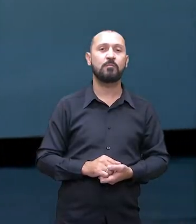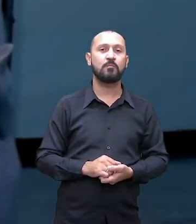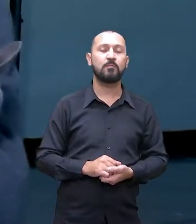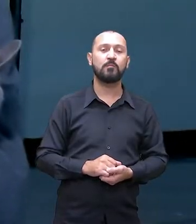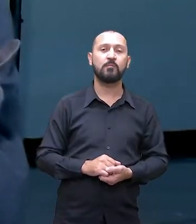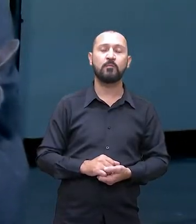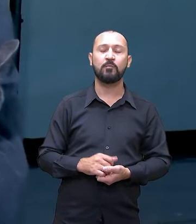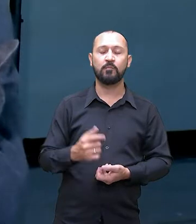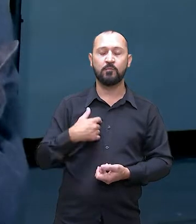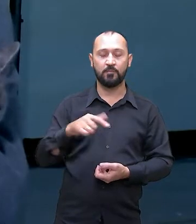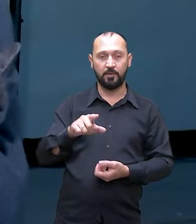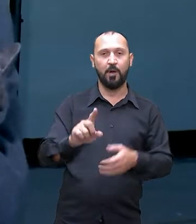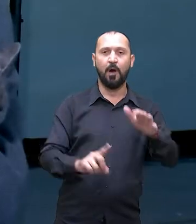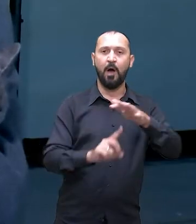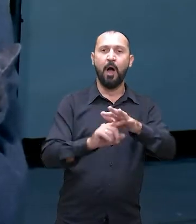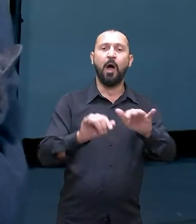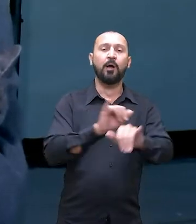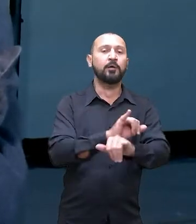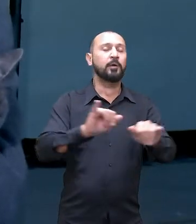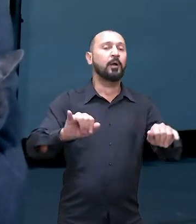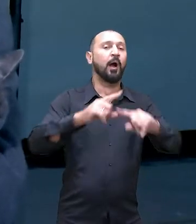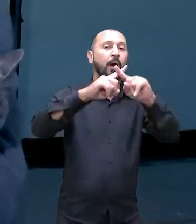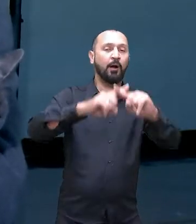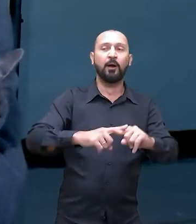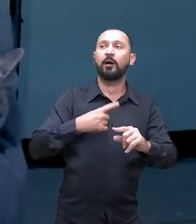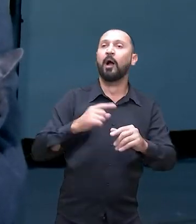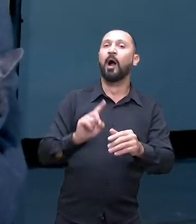Nós chegamos no festival, daí no primeiro ano a